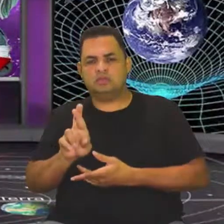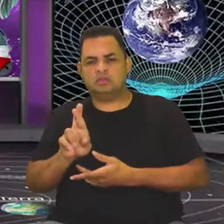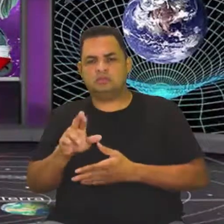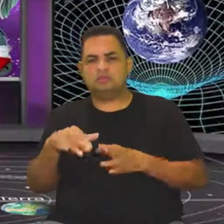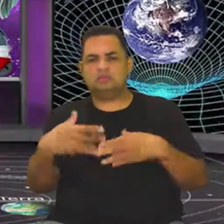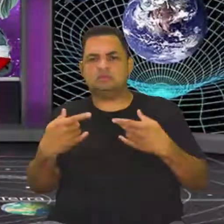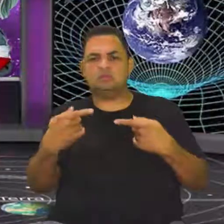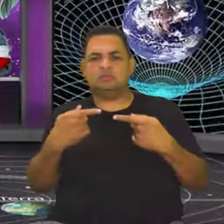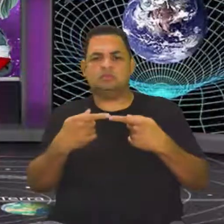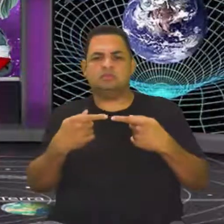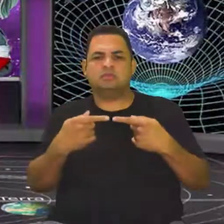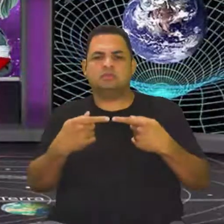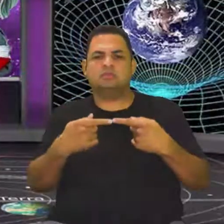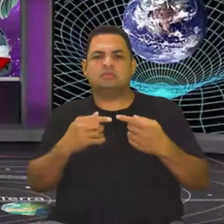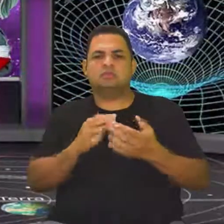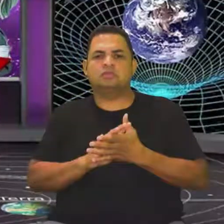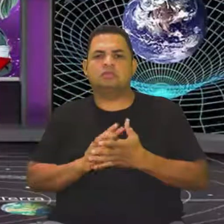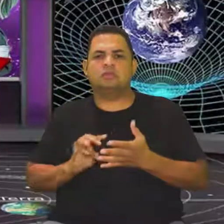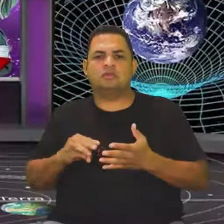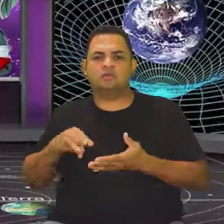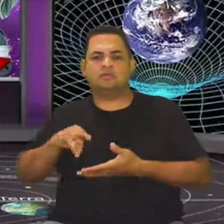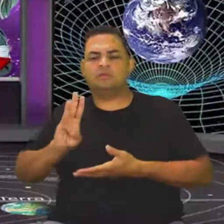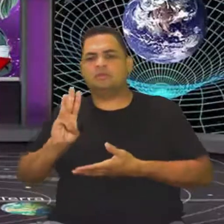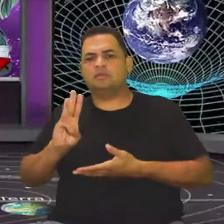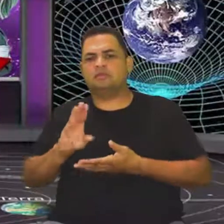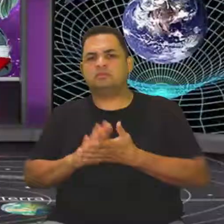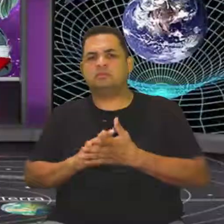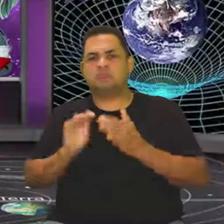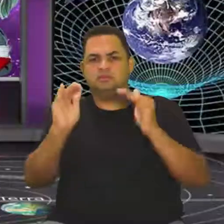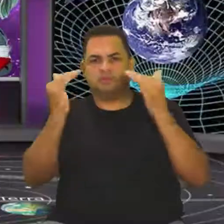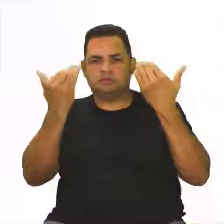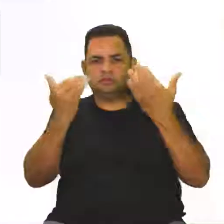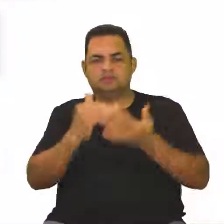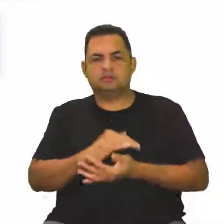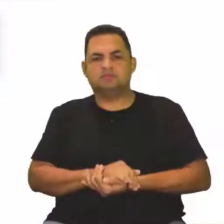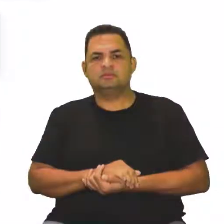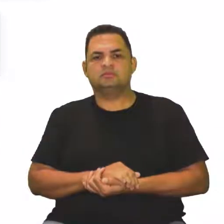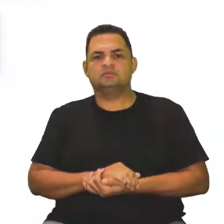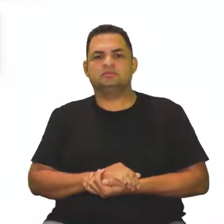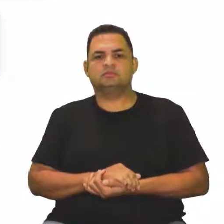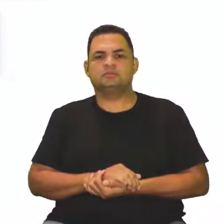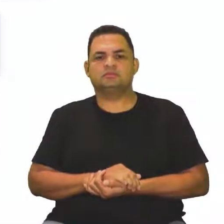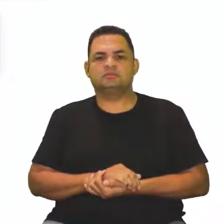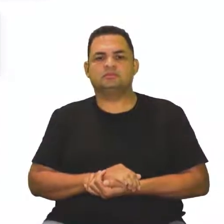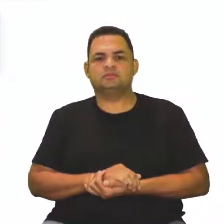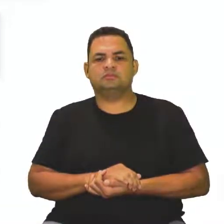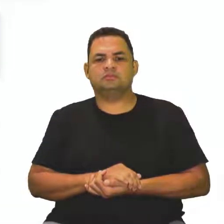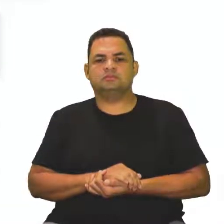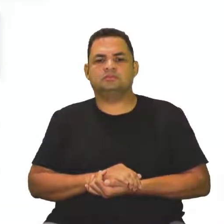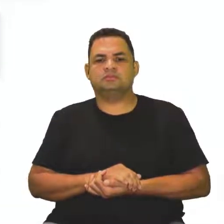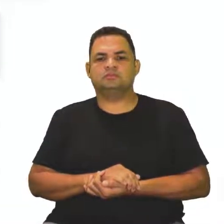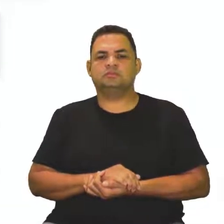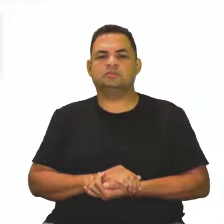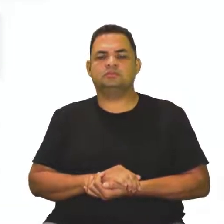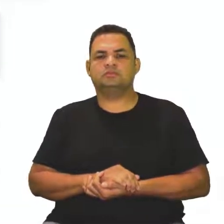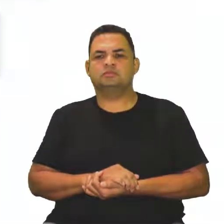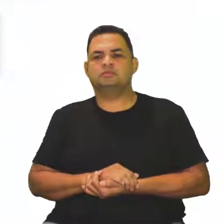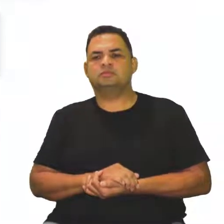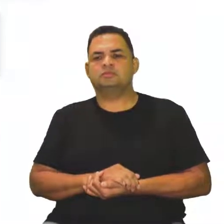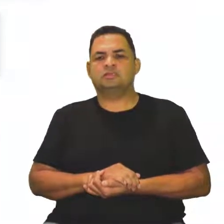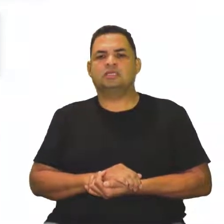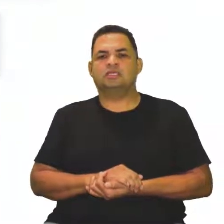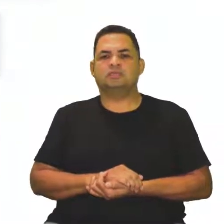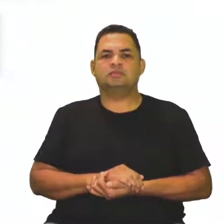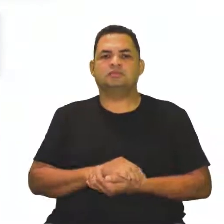vamos associar agora quem? A potência elétrica. Então se liga ali, olha só. Então, nós vamos trabalhar a potência